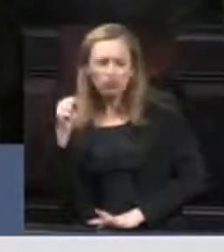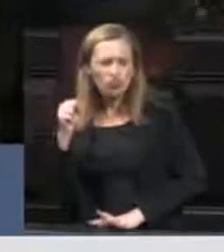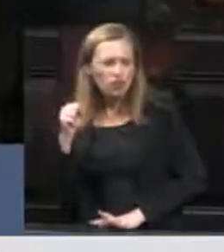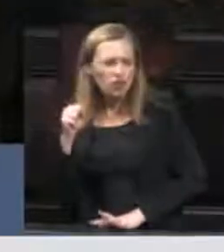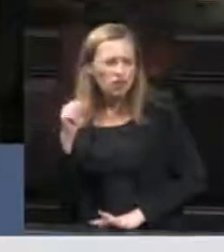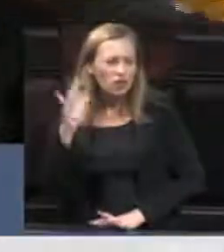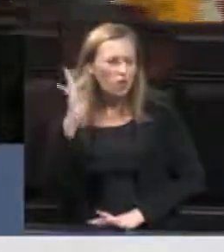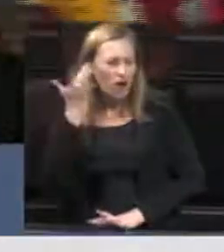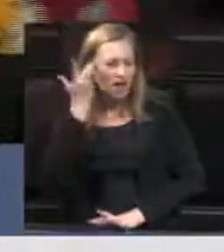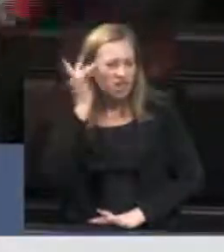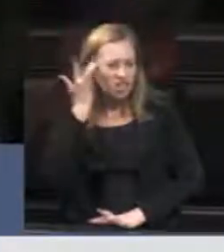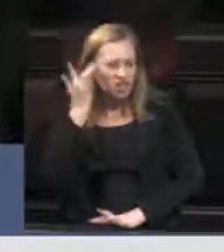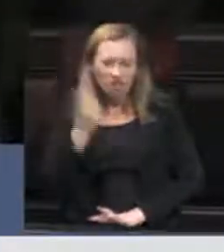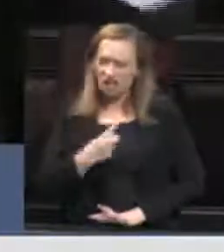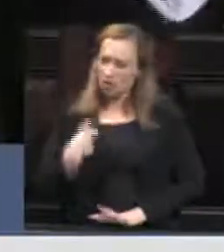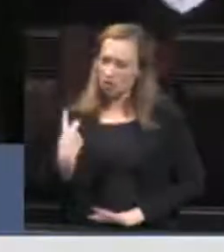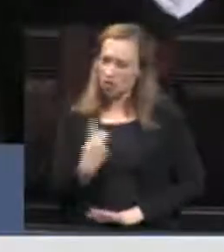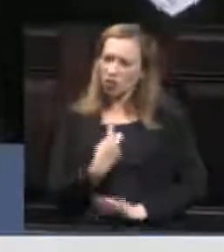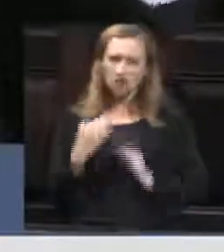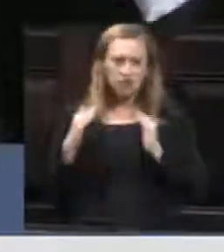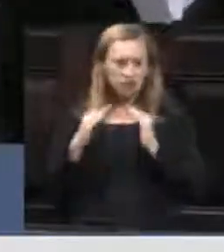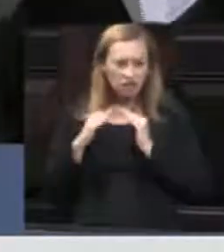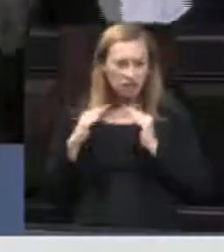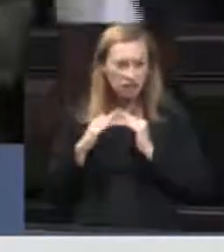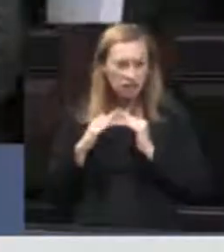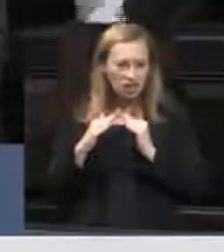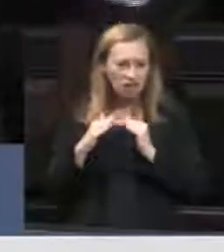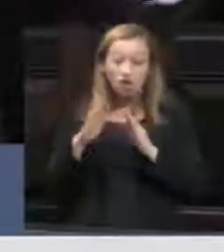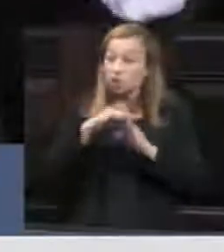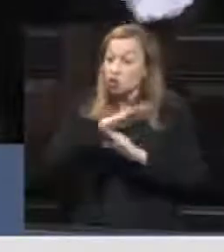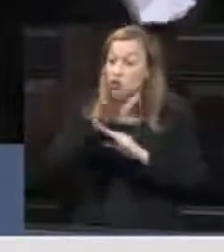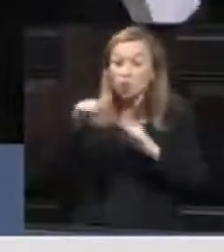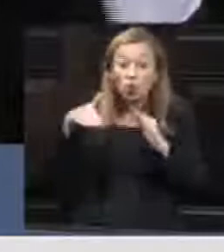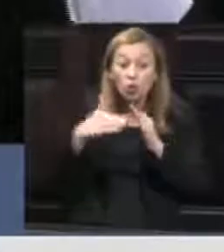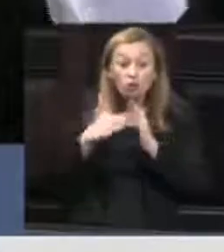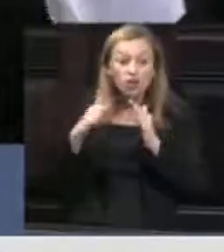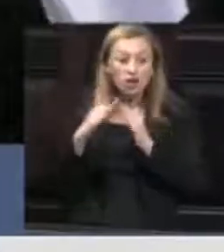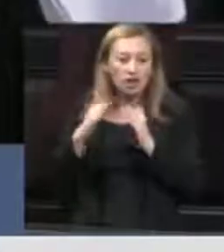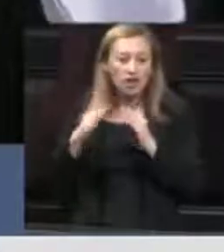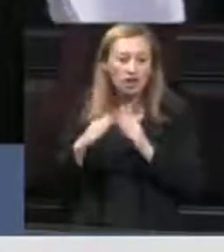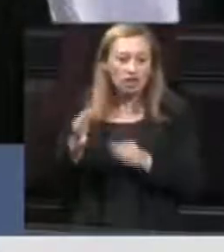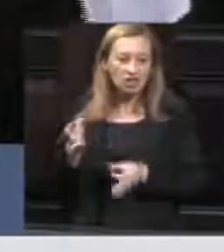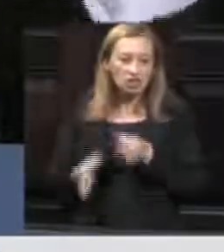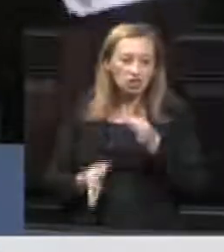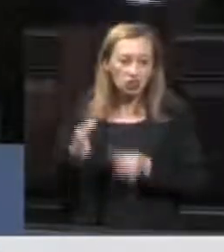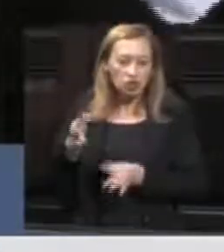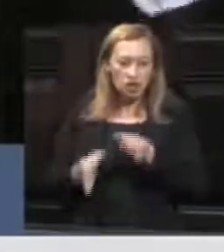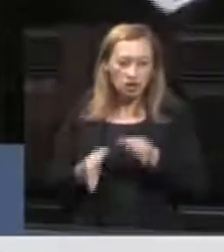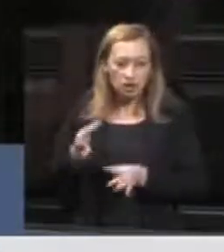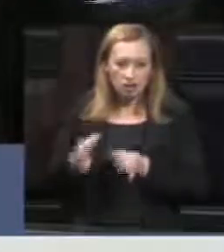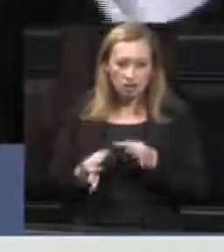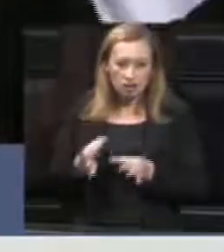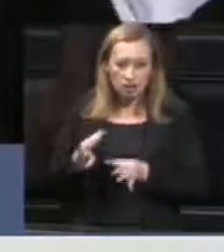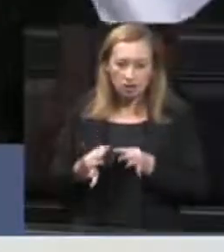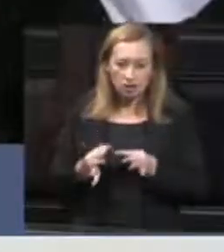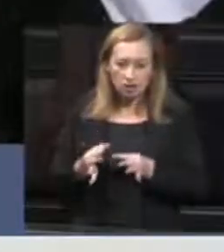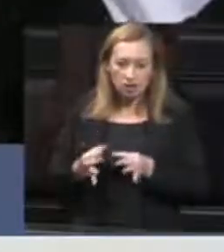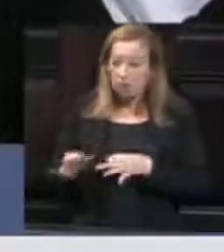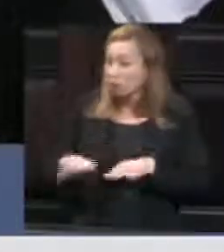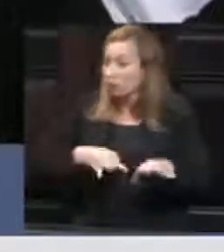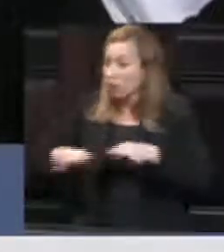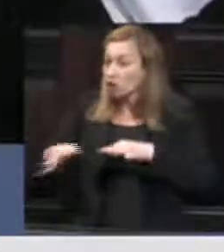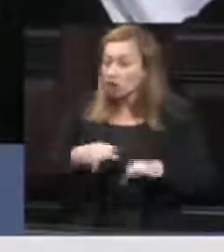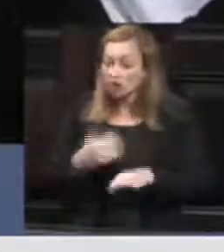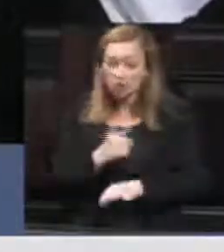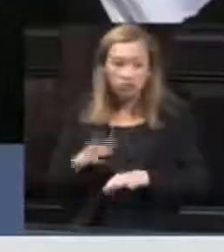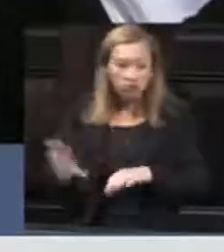que a nossa casa, toda a nossa casa, será julgada por um projeto inconstitucional. Só que quando eu vim